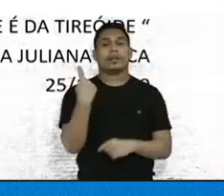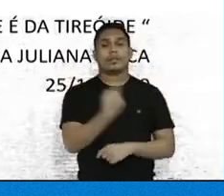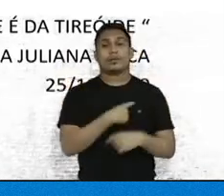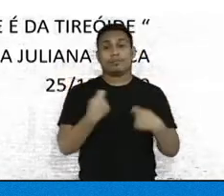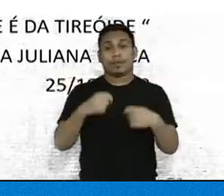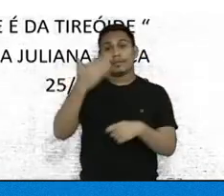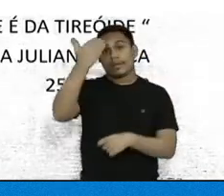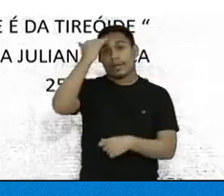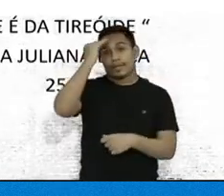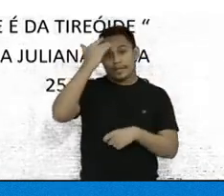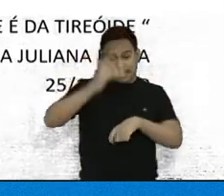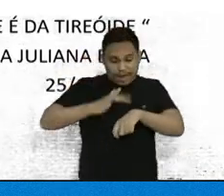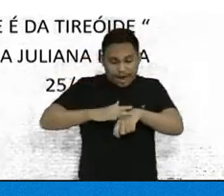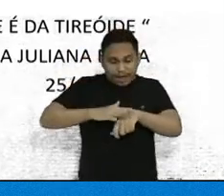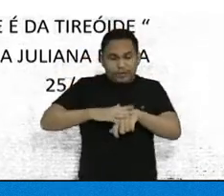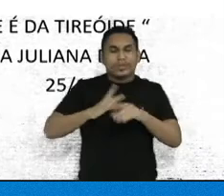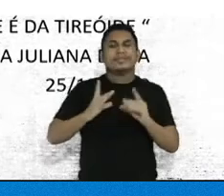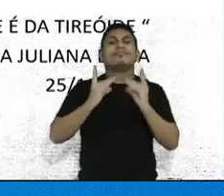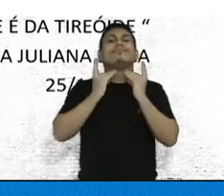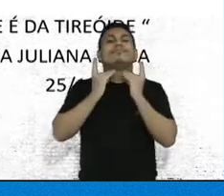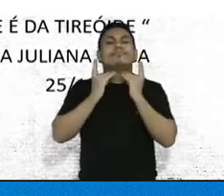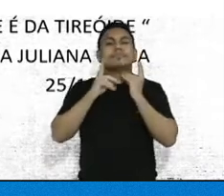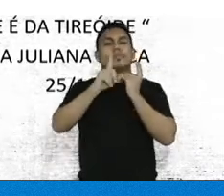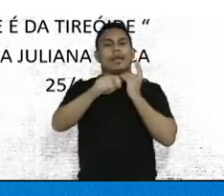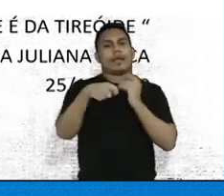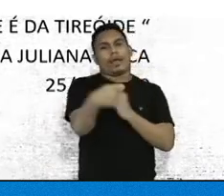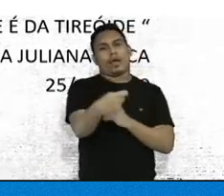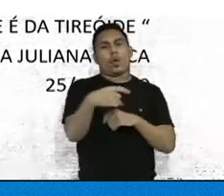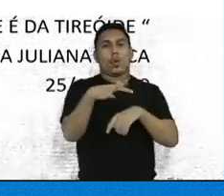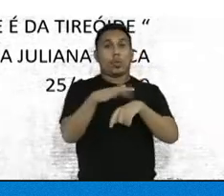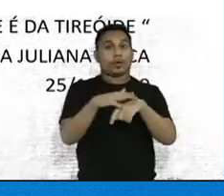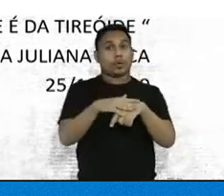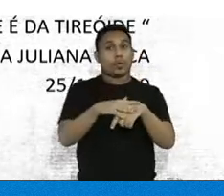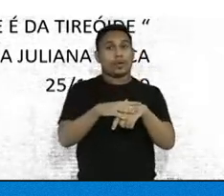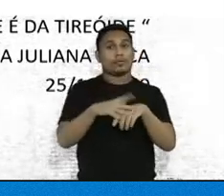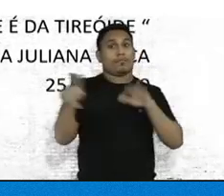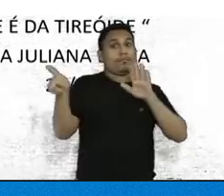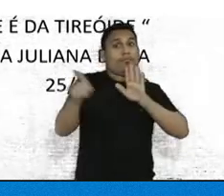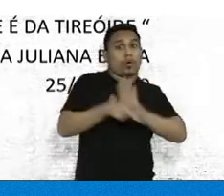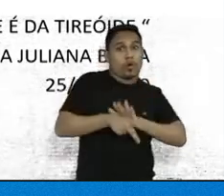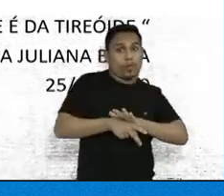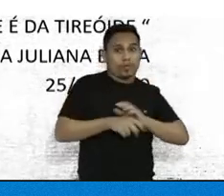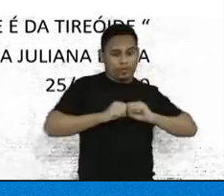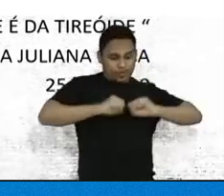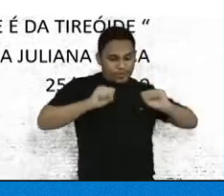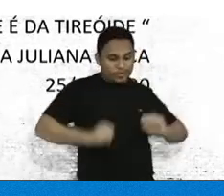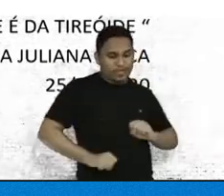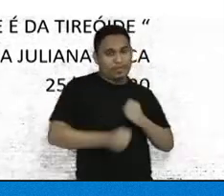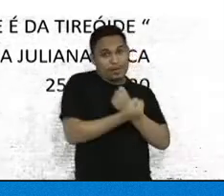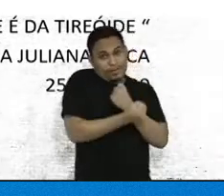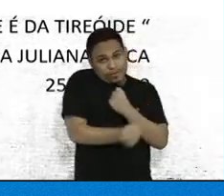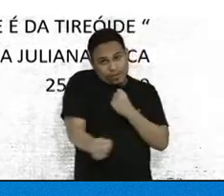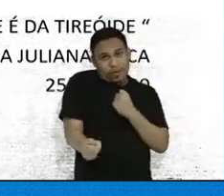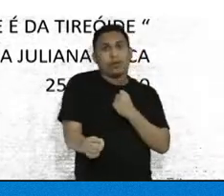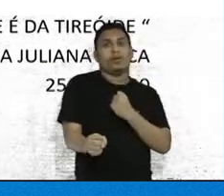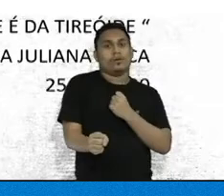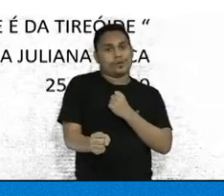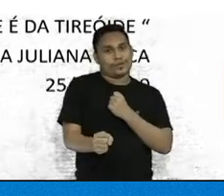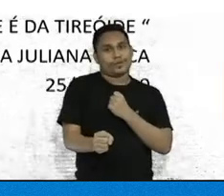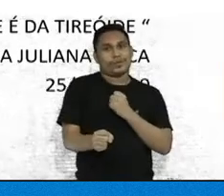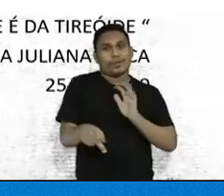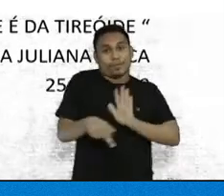doença, ela é uma doença do sistema imunológico, ela é uma disfunção do sistema imunológico que